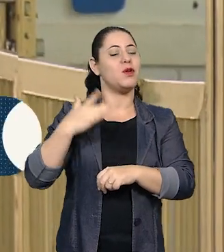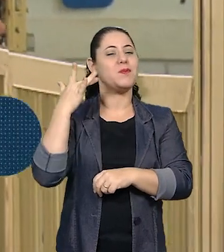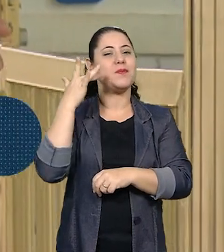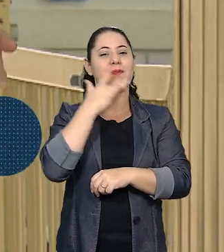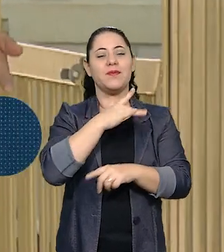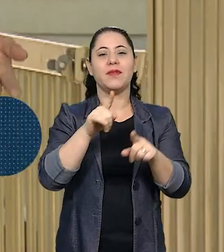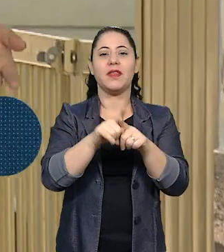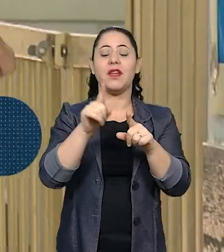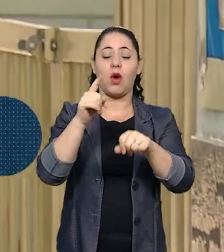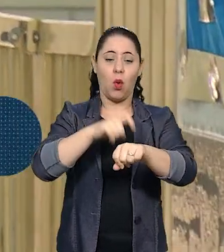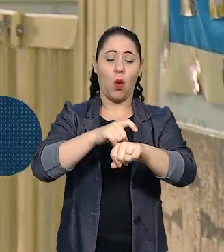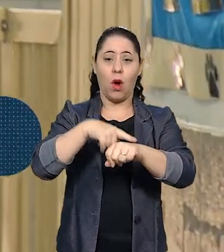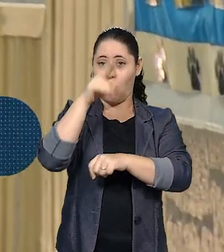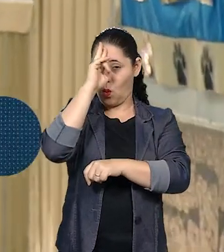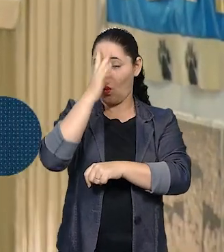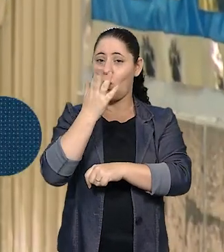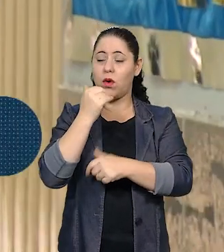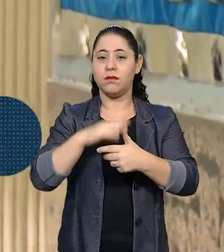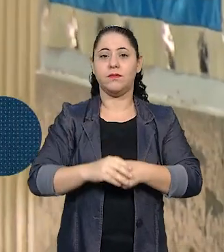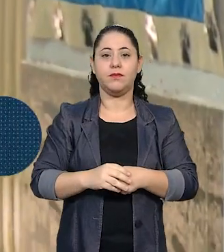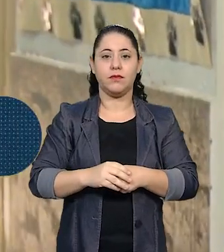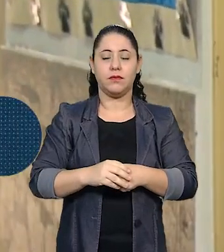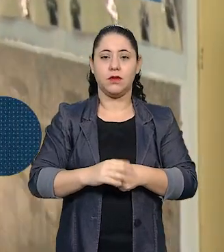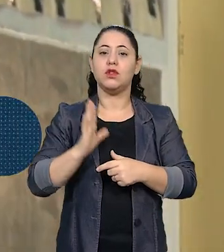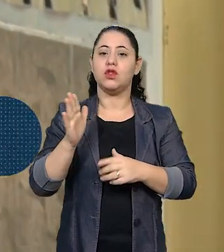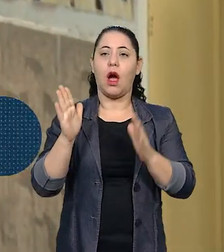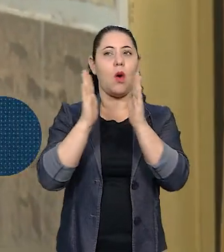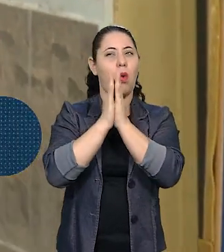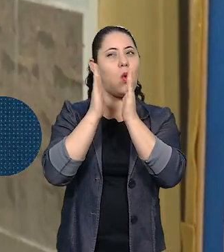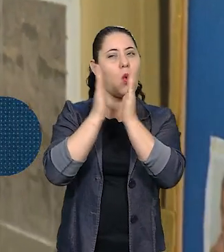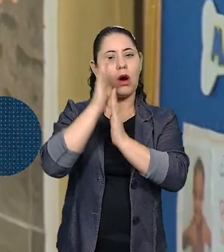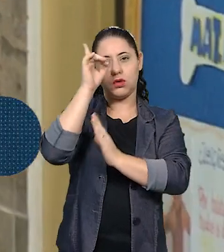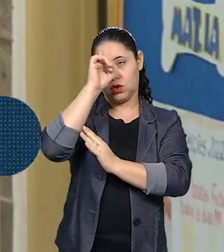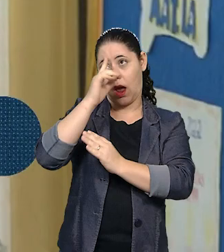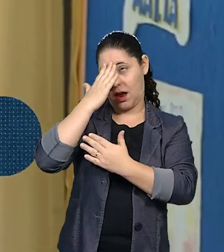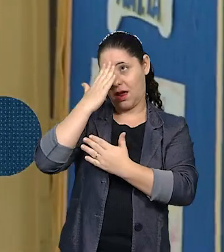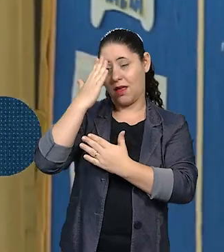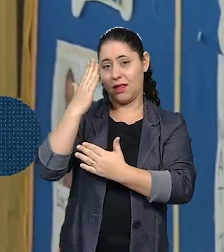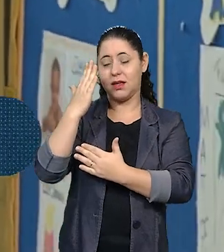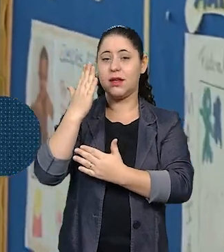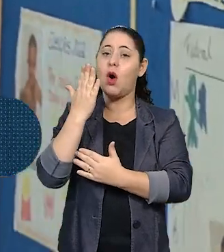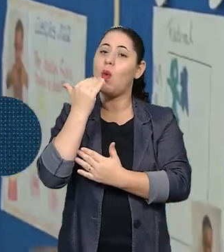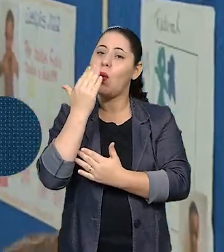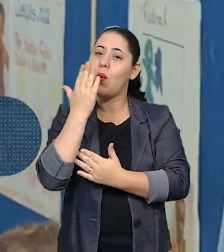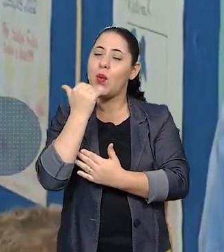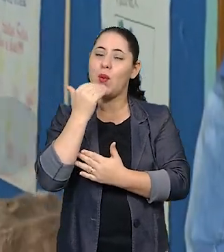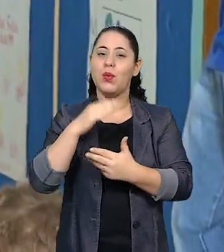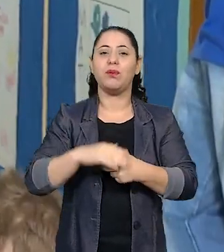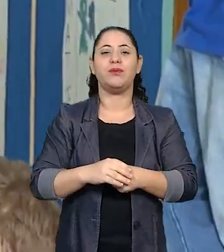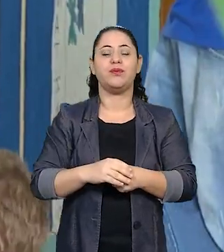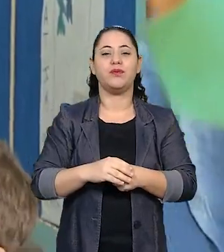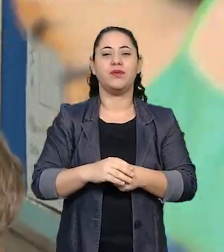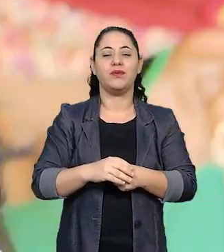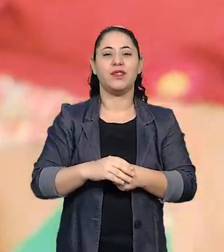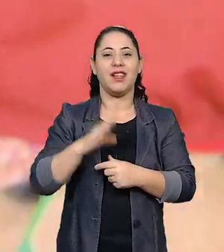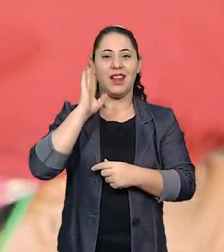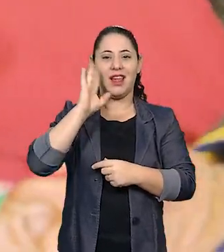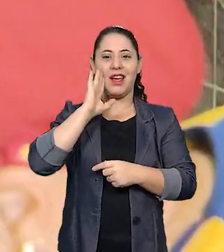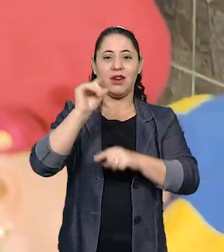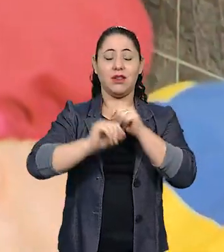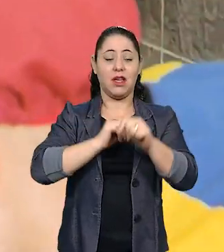então é muito gratificante pra gente. Chegou um momento super importante, um dos mais gostosos também, que é a hora do